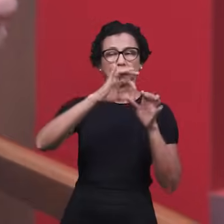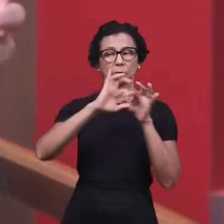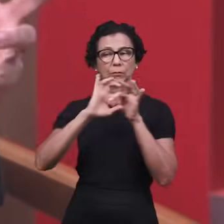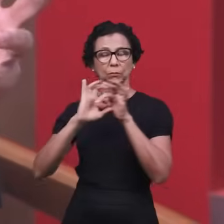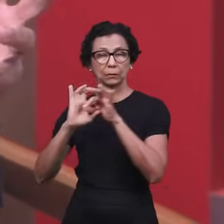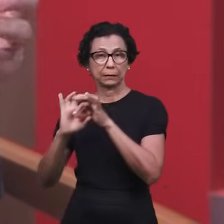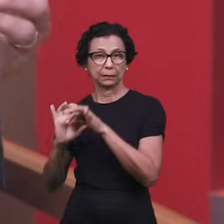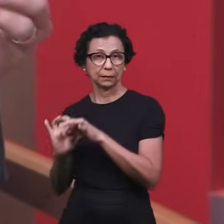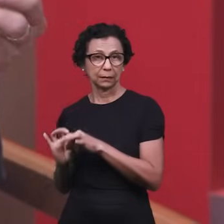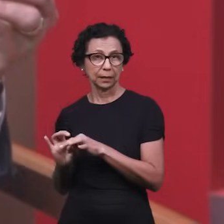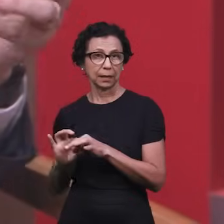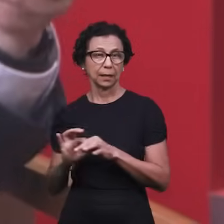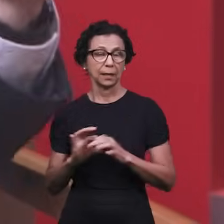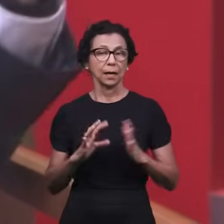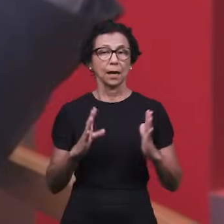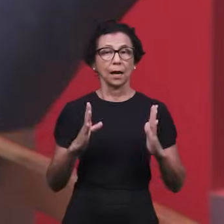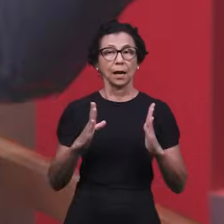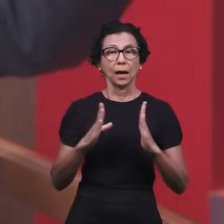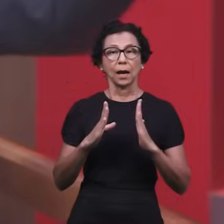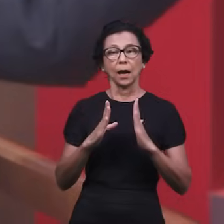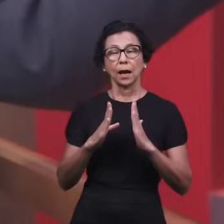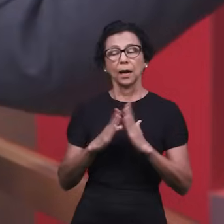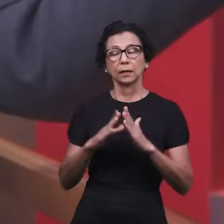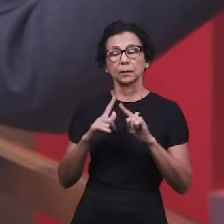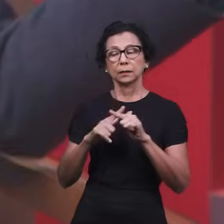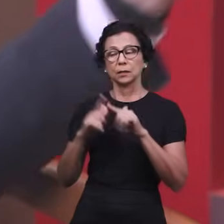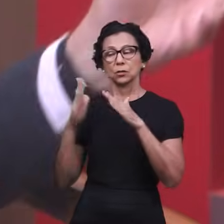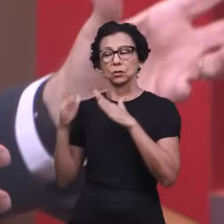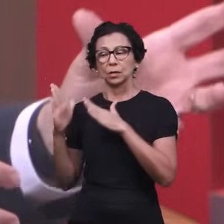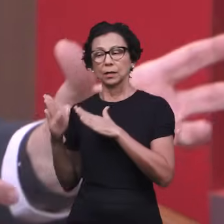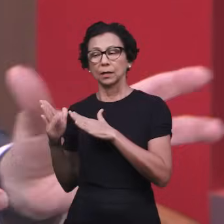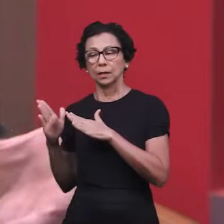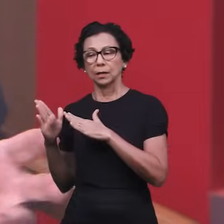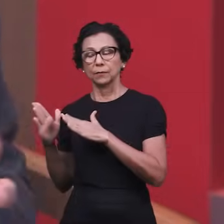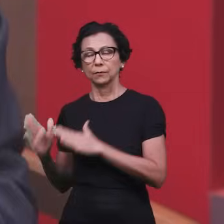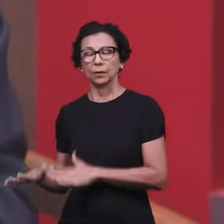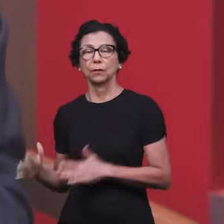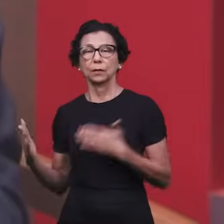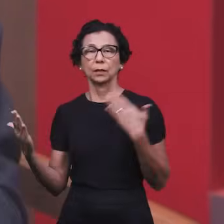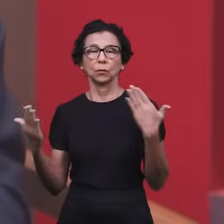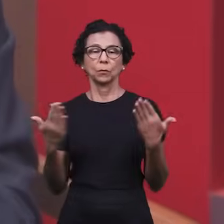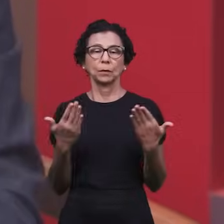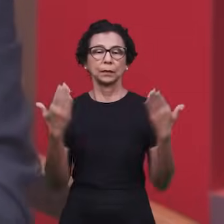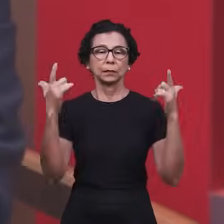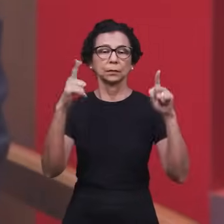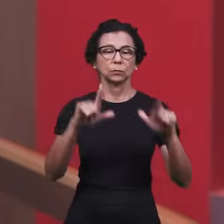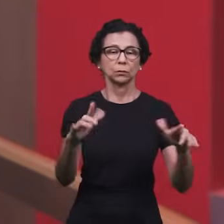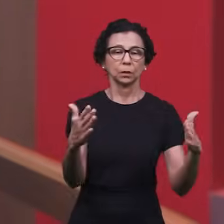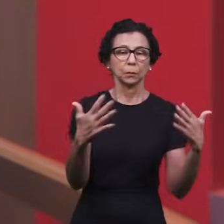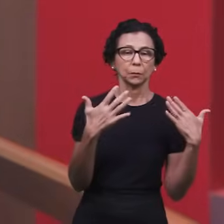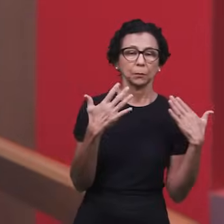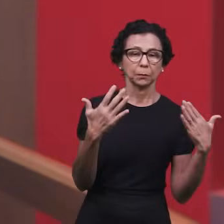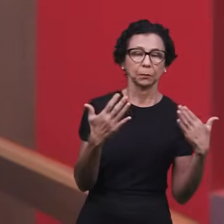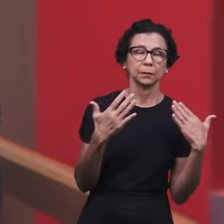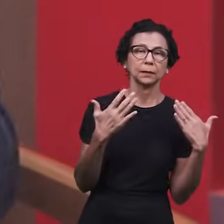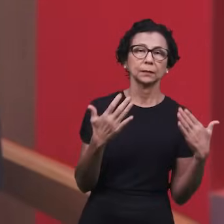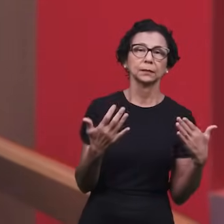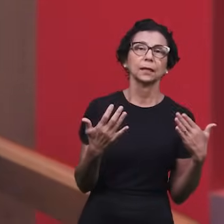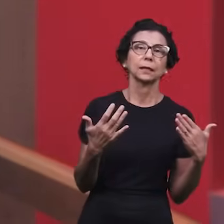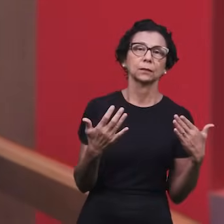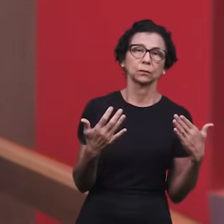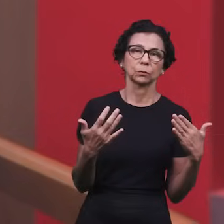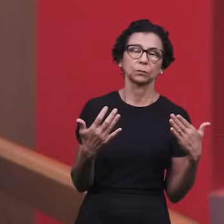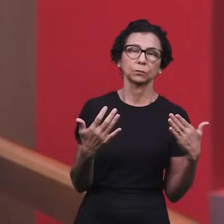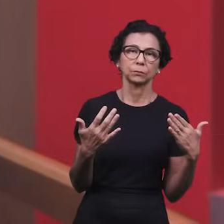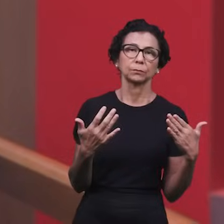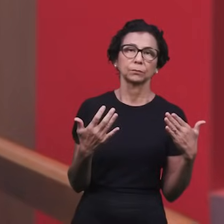é vista tanto no deserto como numa situação em que ela já está subindo, ela já está